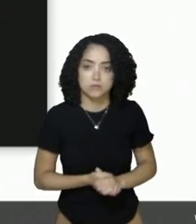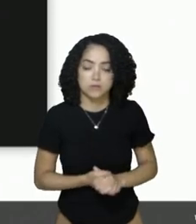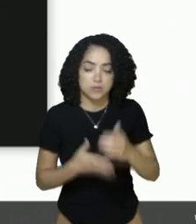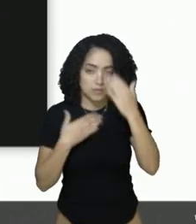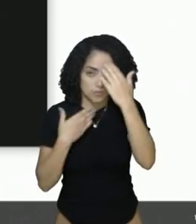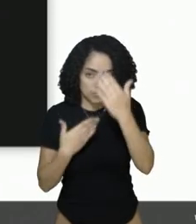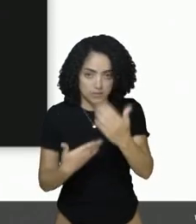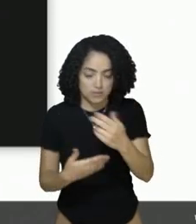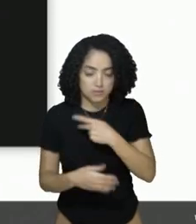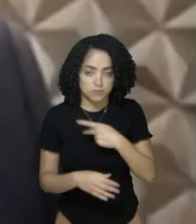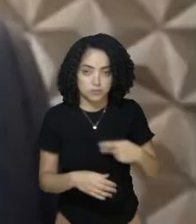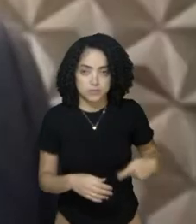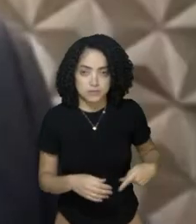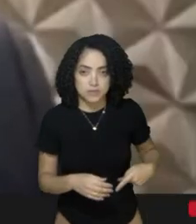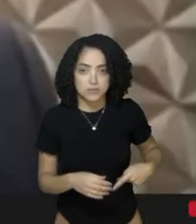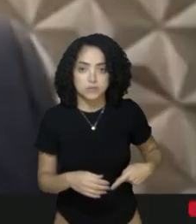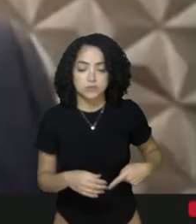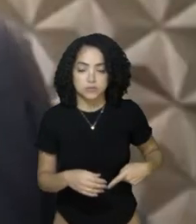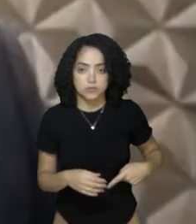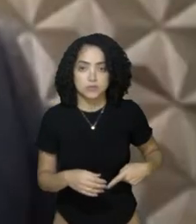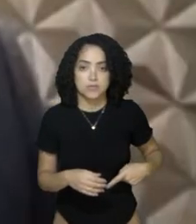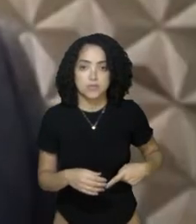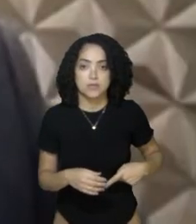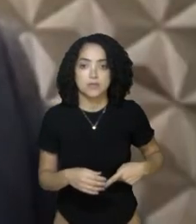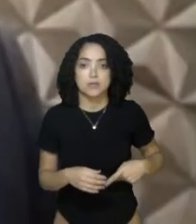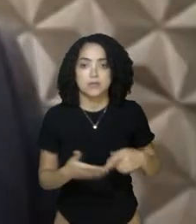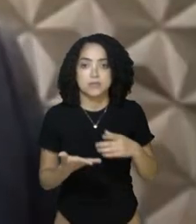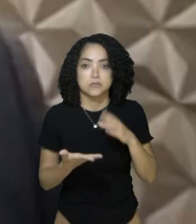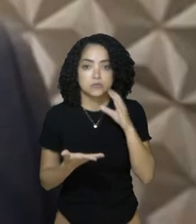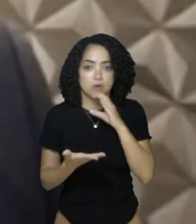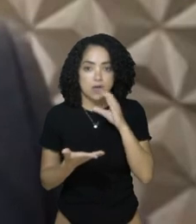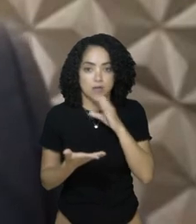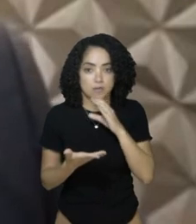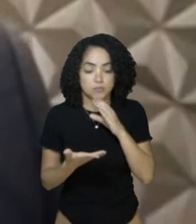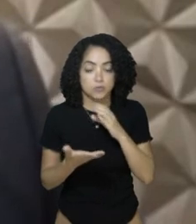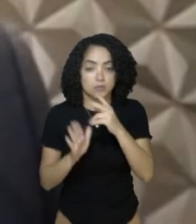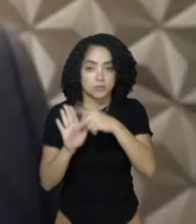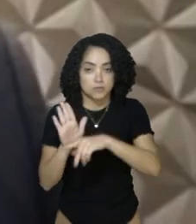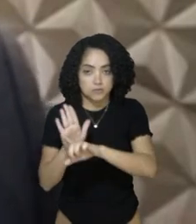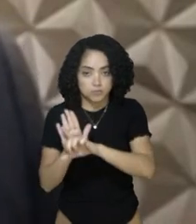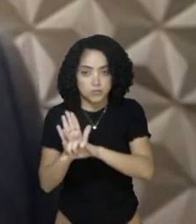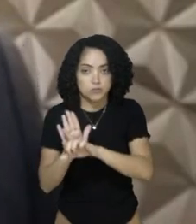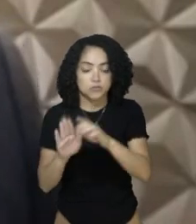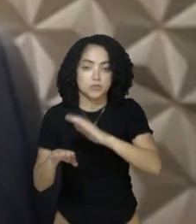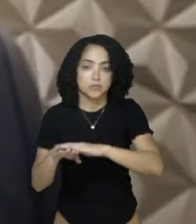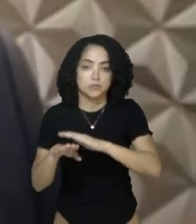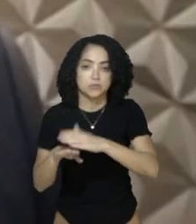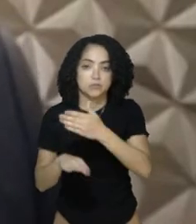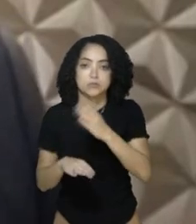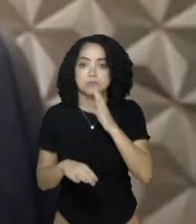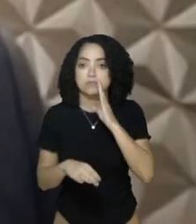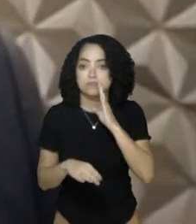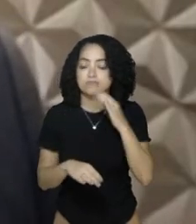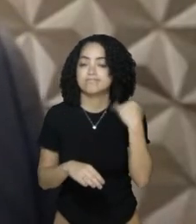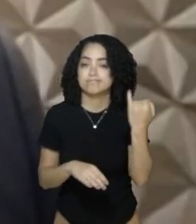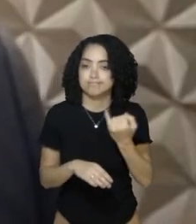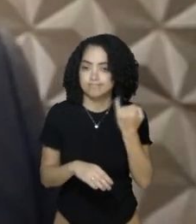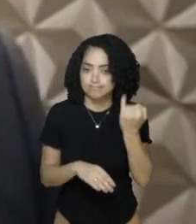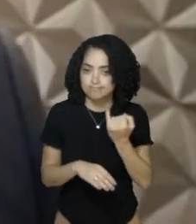senhor presidente. De forma bastante objetiva, esse projeto do deputado Berlanda é extremamente